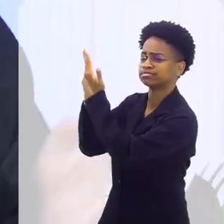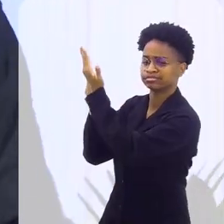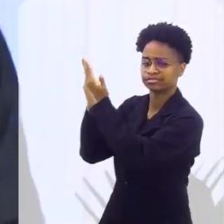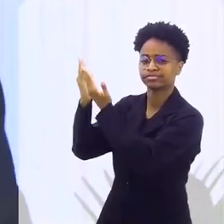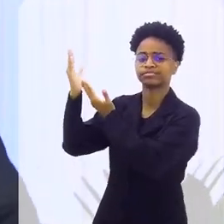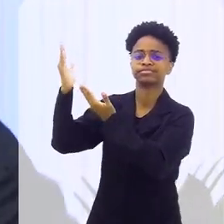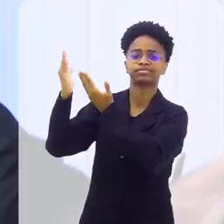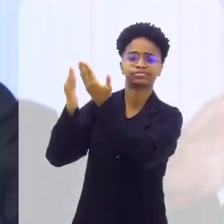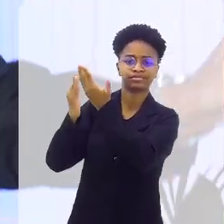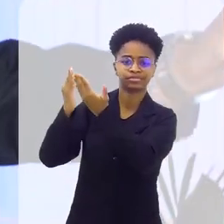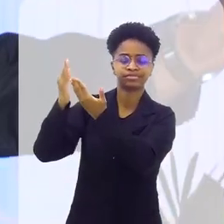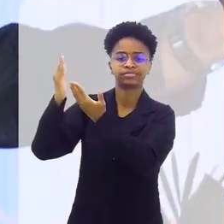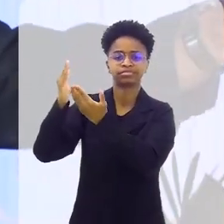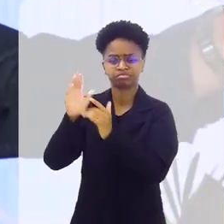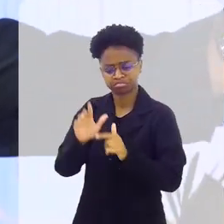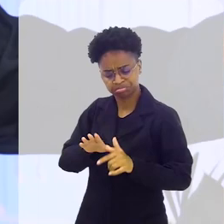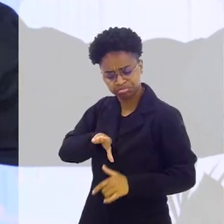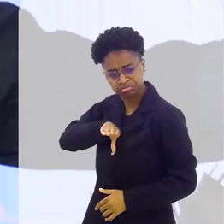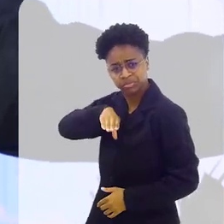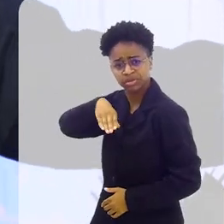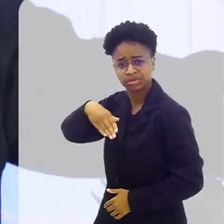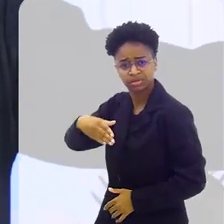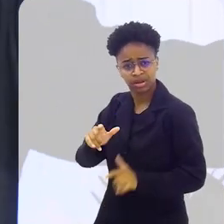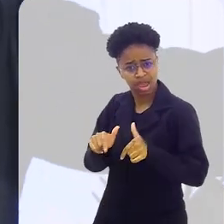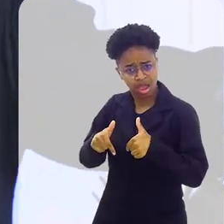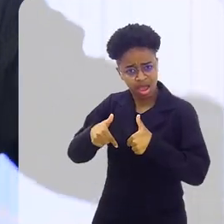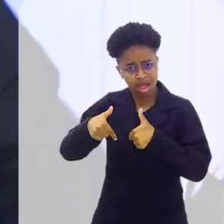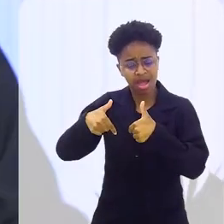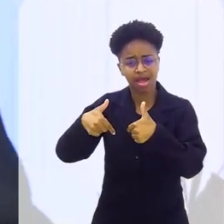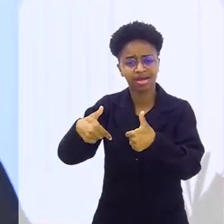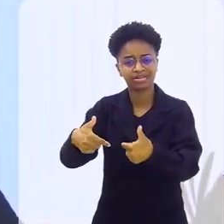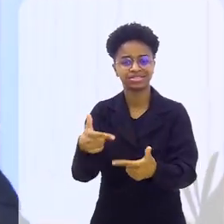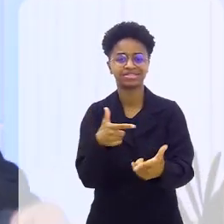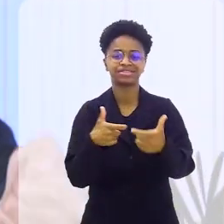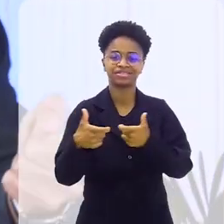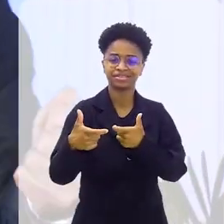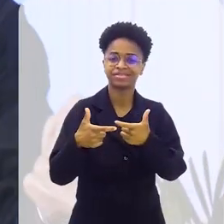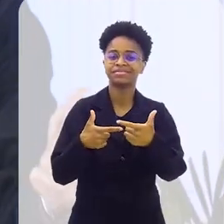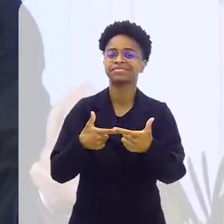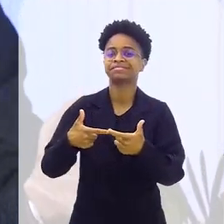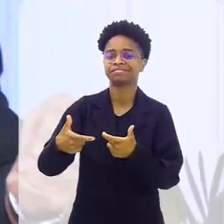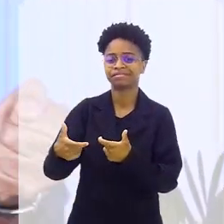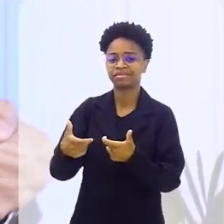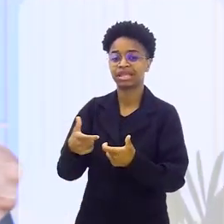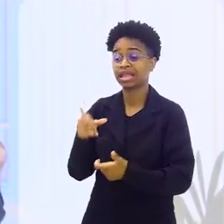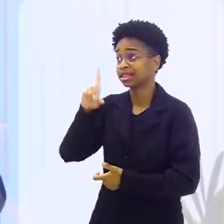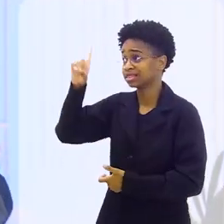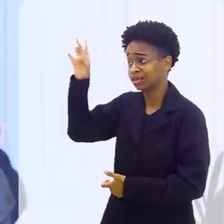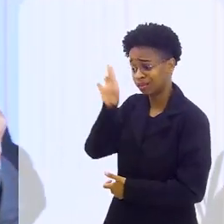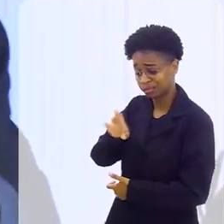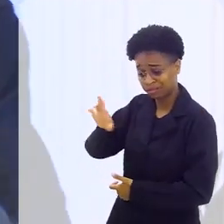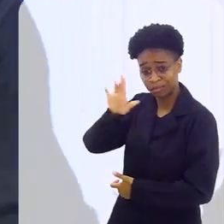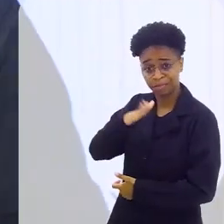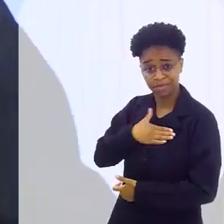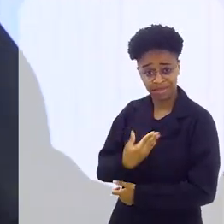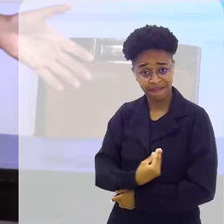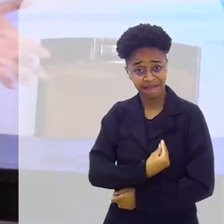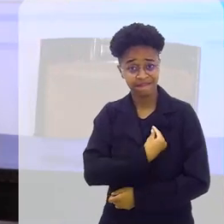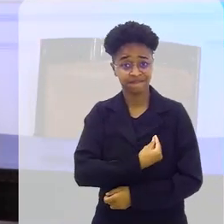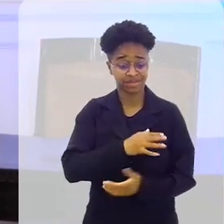servi-lo como um valente de guerra. Serei usado aqui na